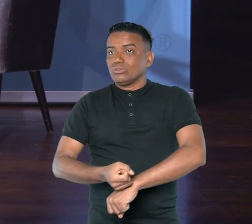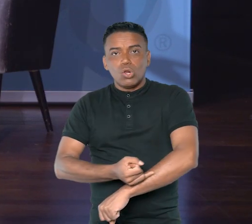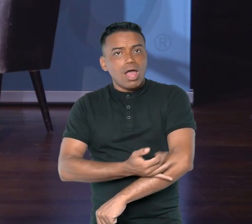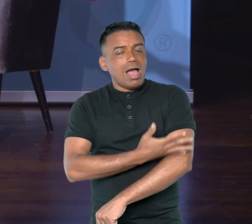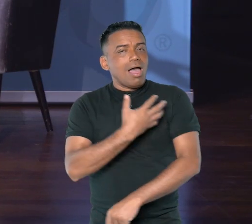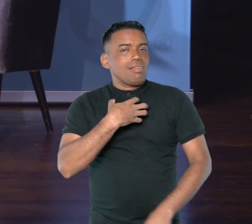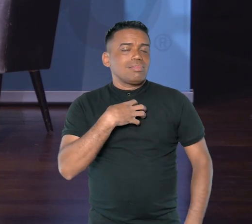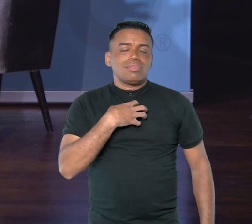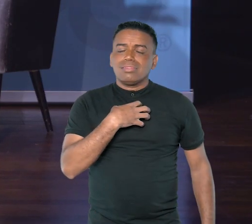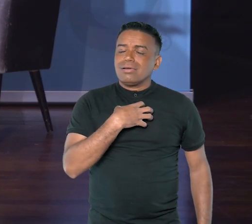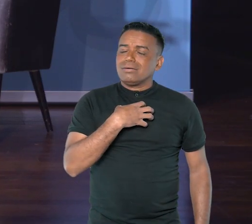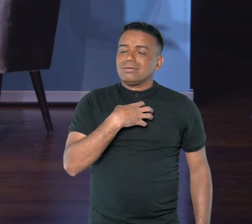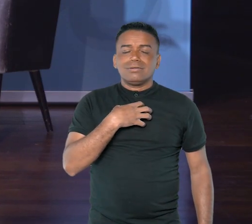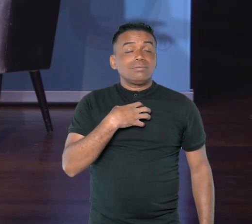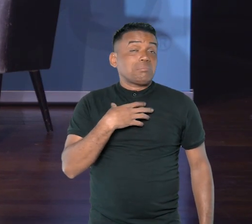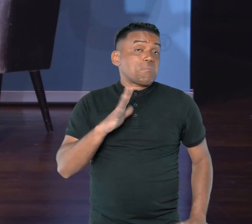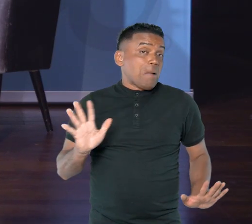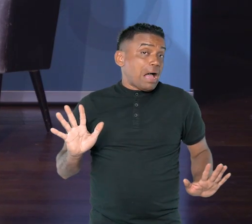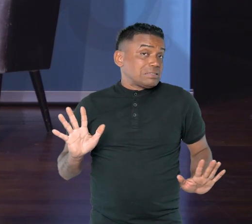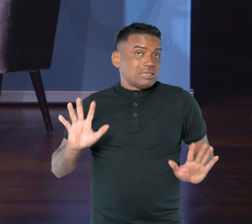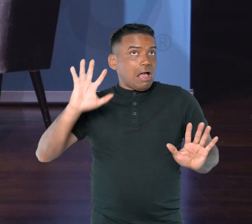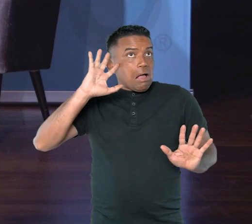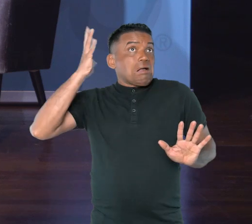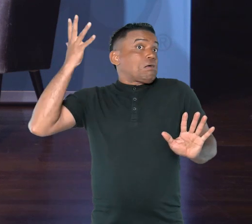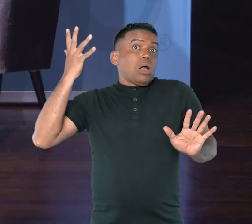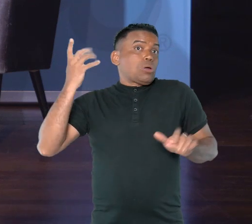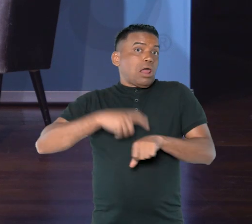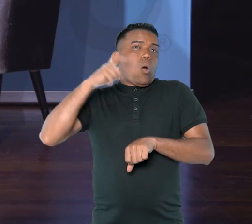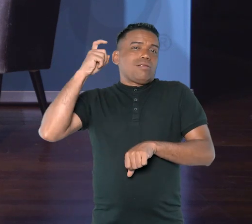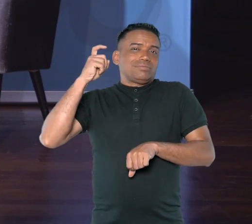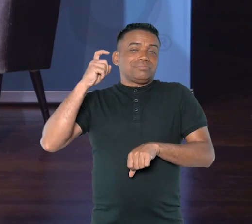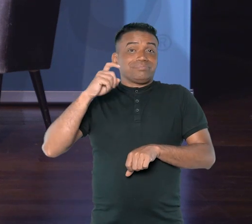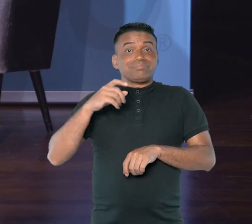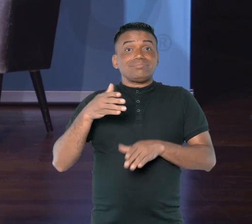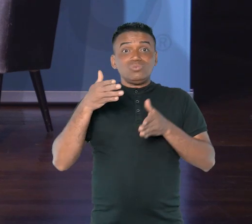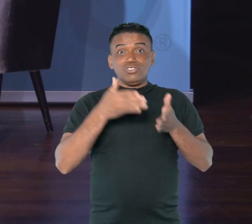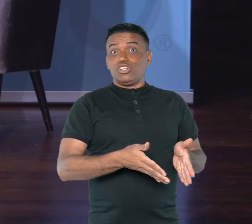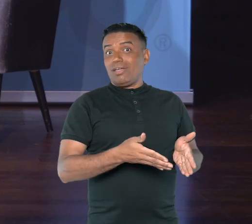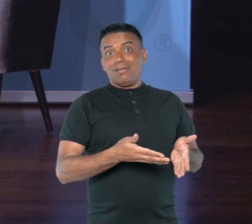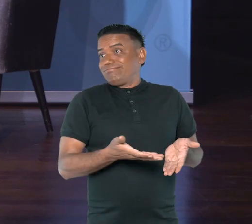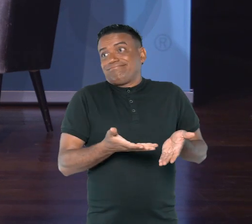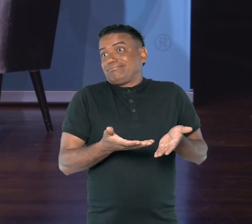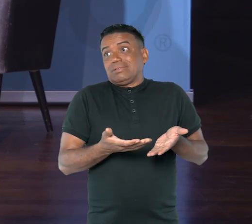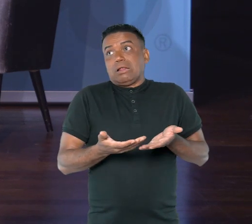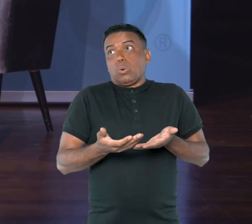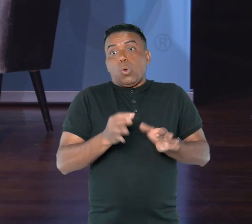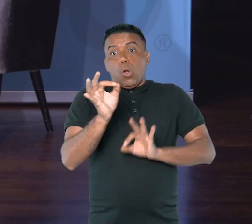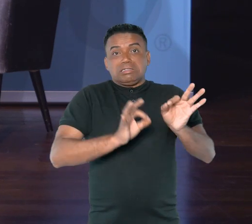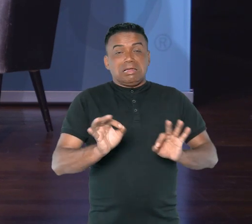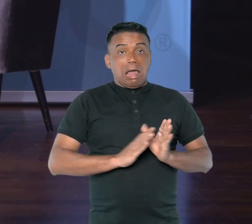É isso, é o acaso, né? Eu cheguei, talvez eu tivesse que chegar por esse caminho mesmo, né? E